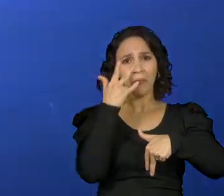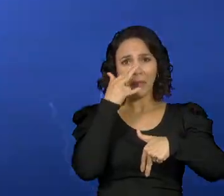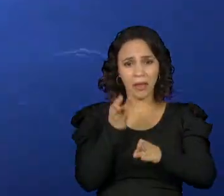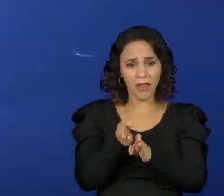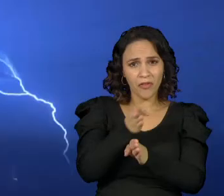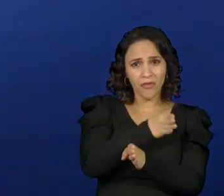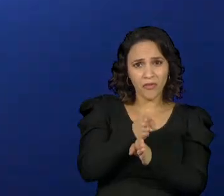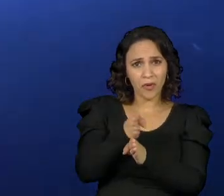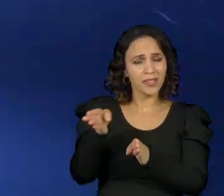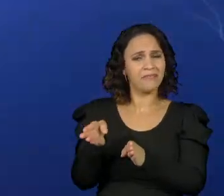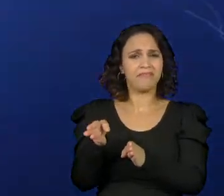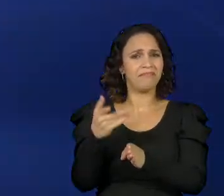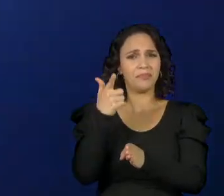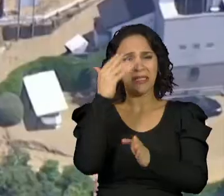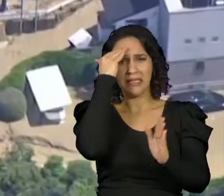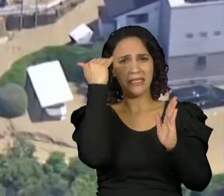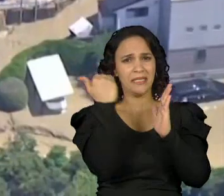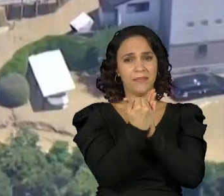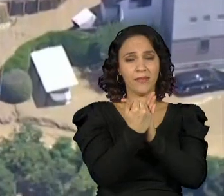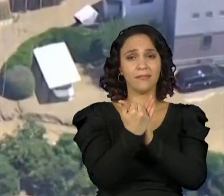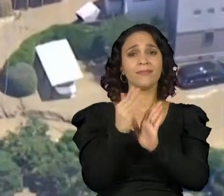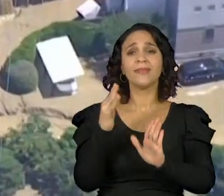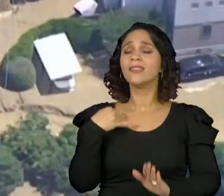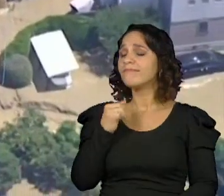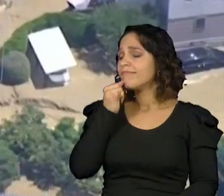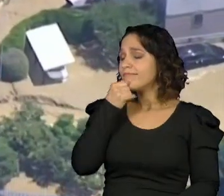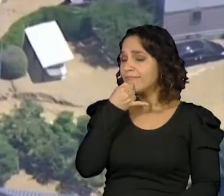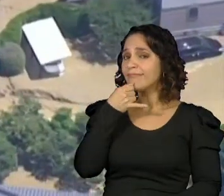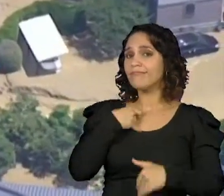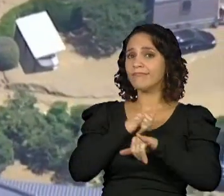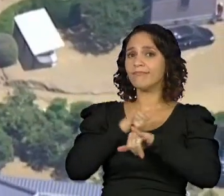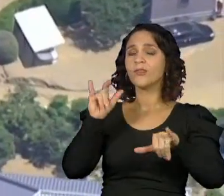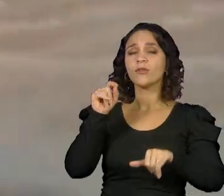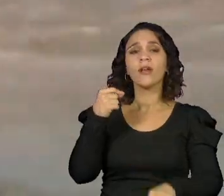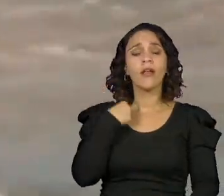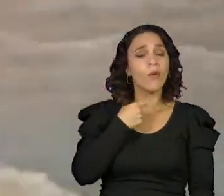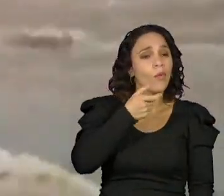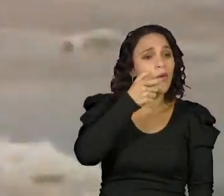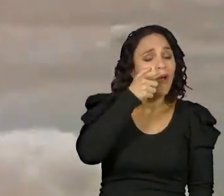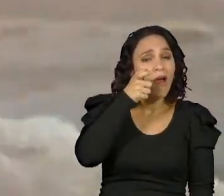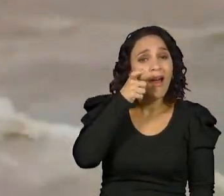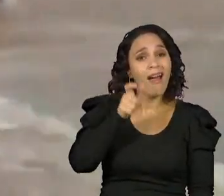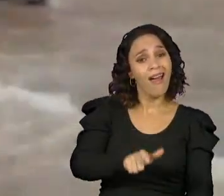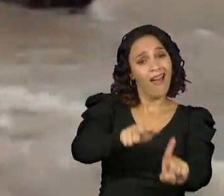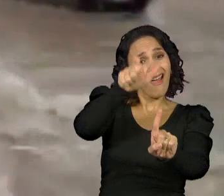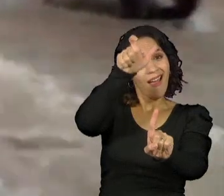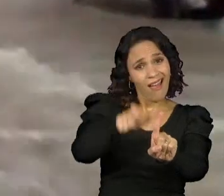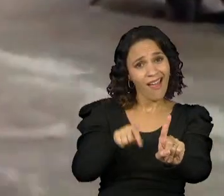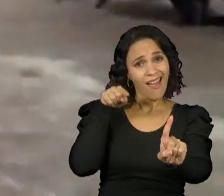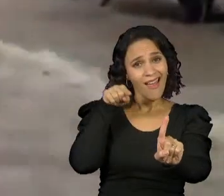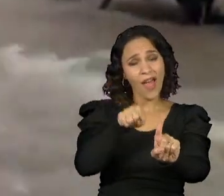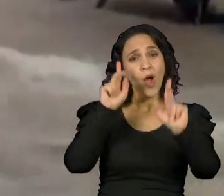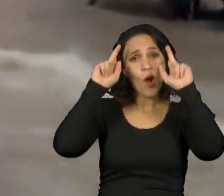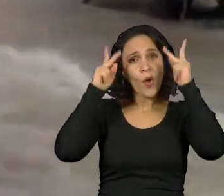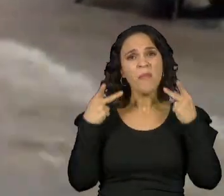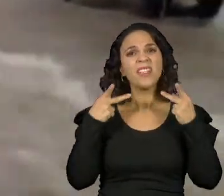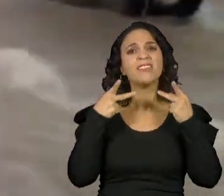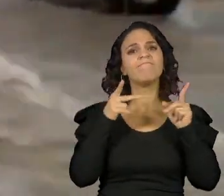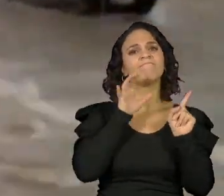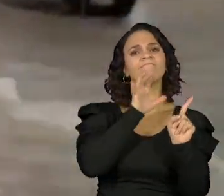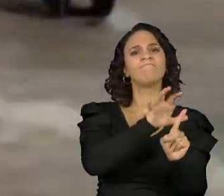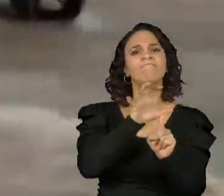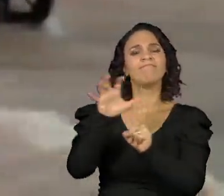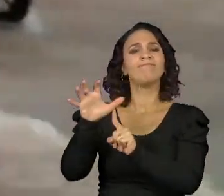fronteiras. E o mais triste que eu tenho para dizer é que eu assisto o ser humano configurando os novos eventos e os novos